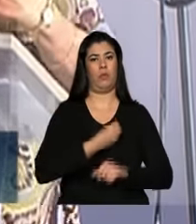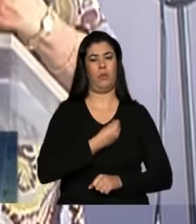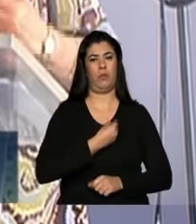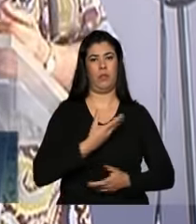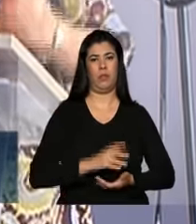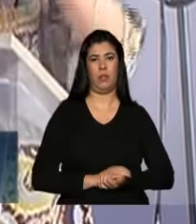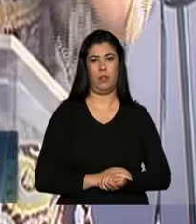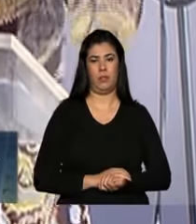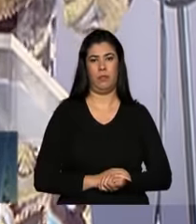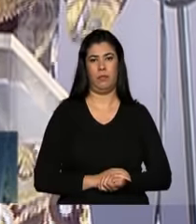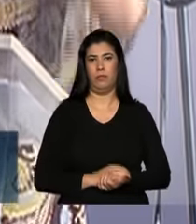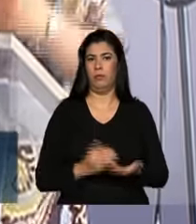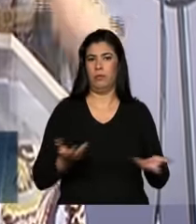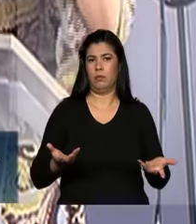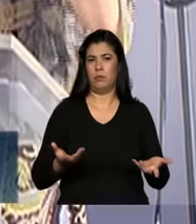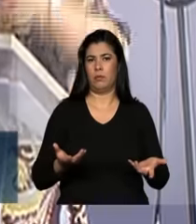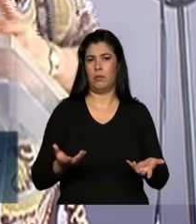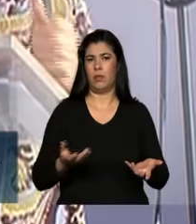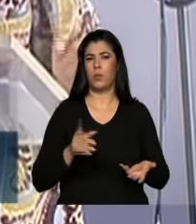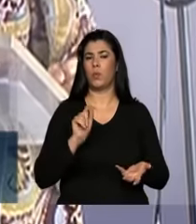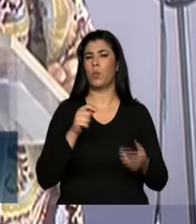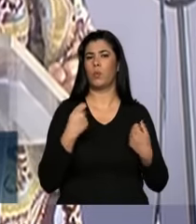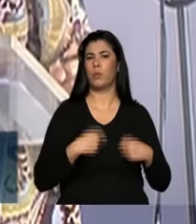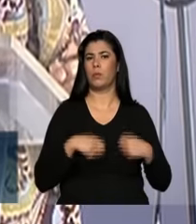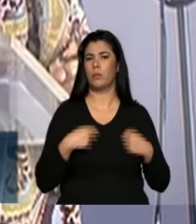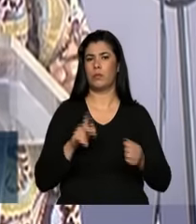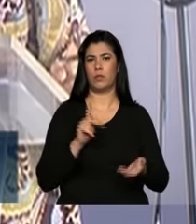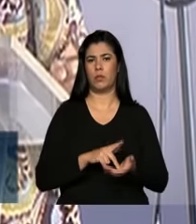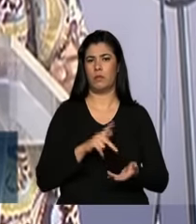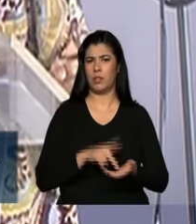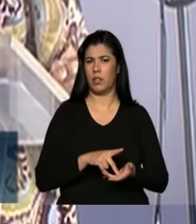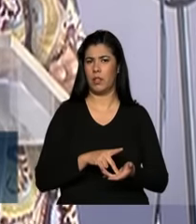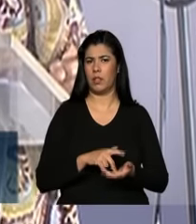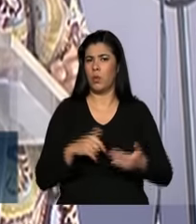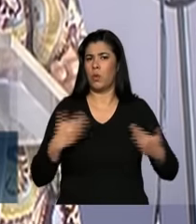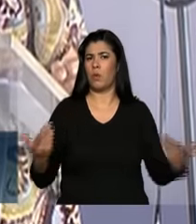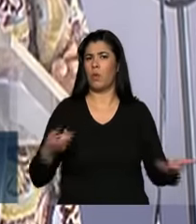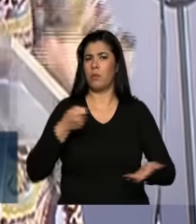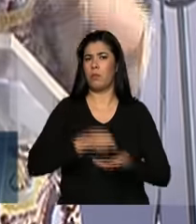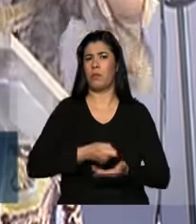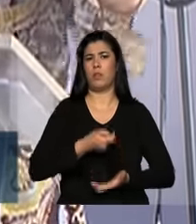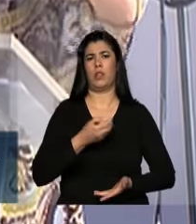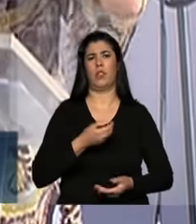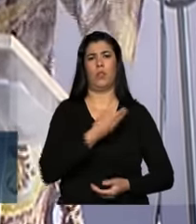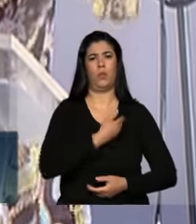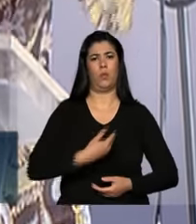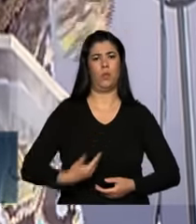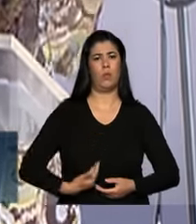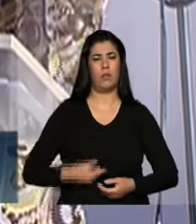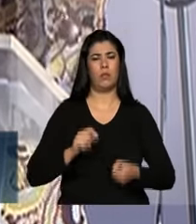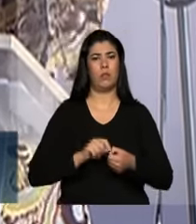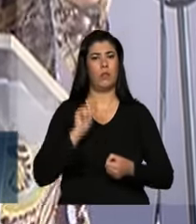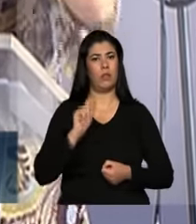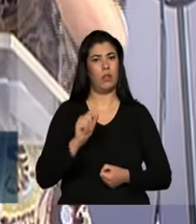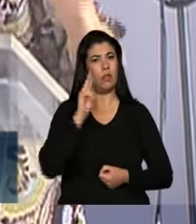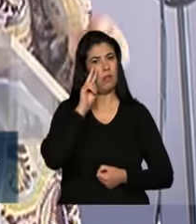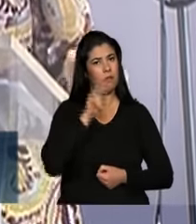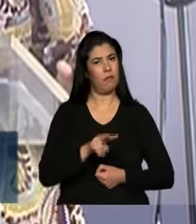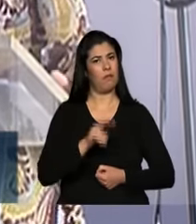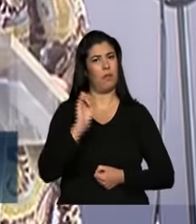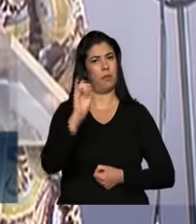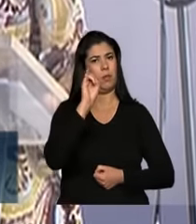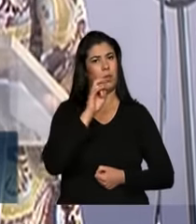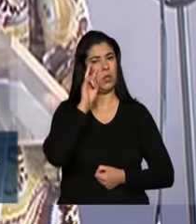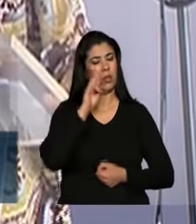Ora, o que que é necessário que o Estado faça? O Estado tem de olhar para as